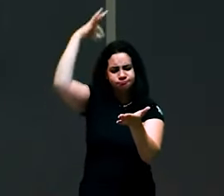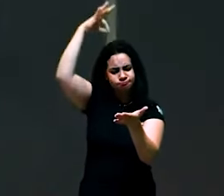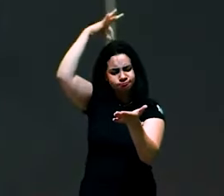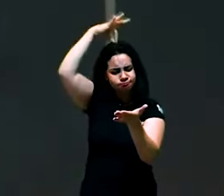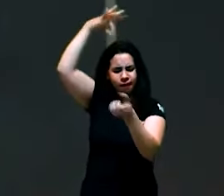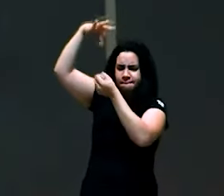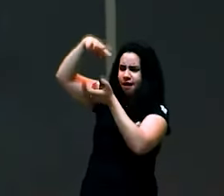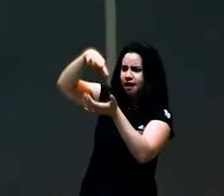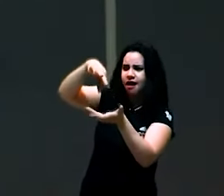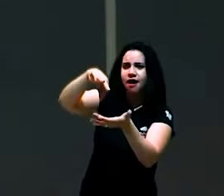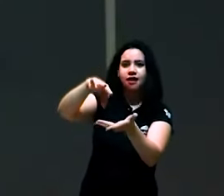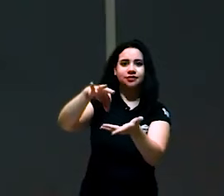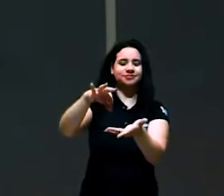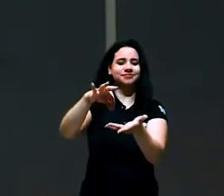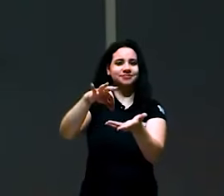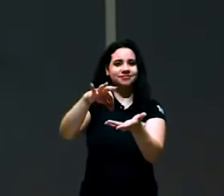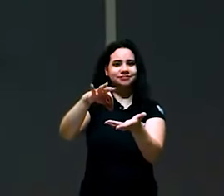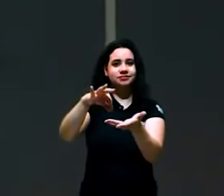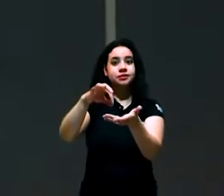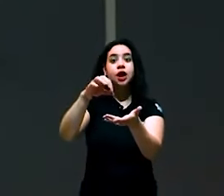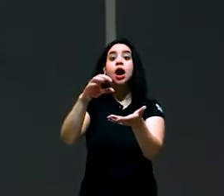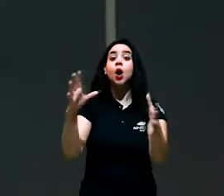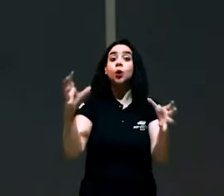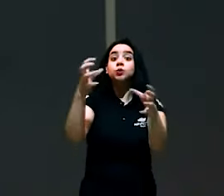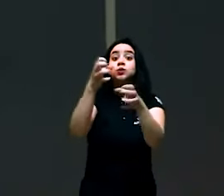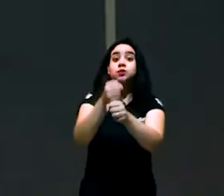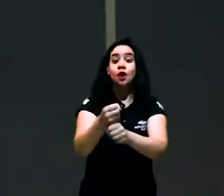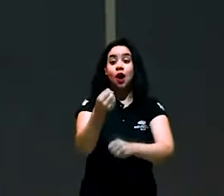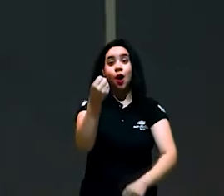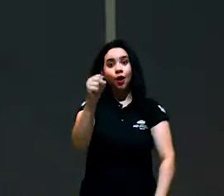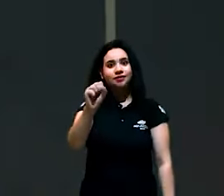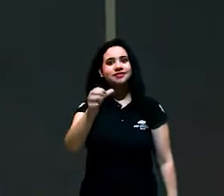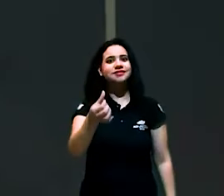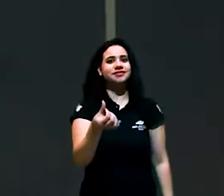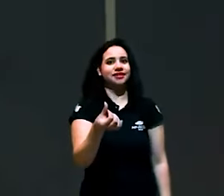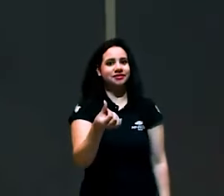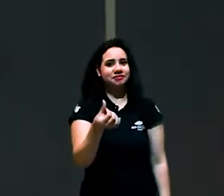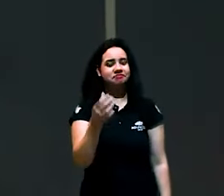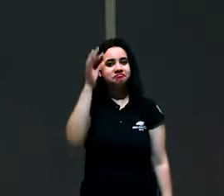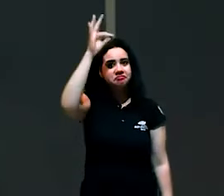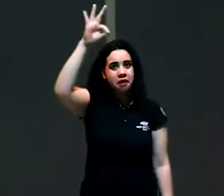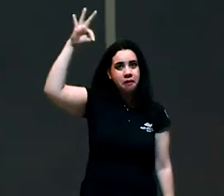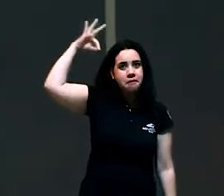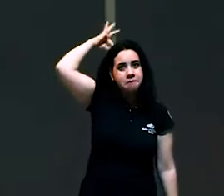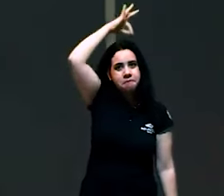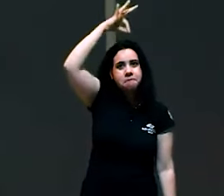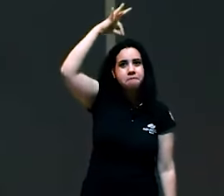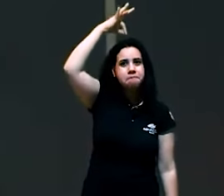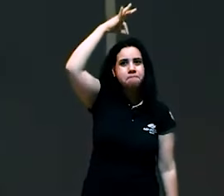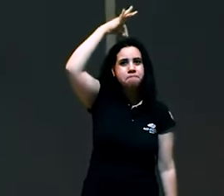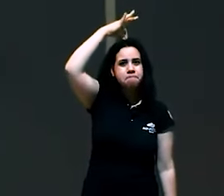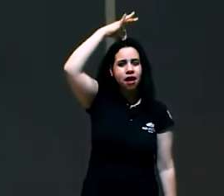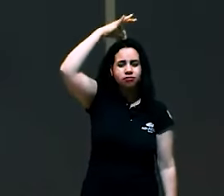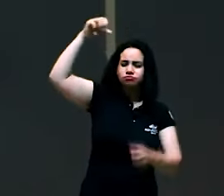Espírito é santo, a manifestação também é santa. Se o Espírito é santo, também o agir é santo.